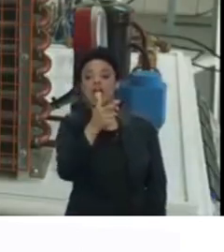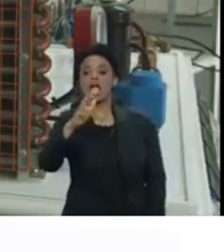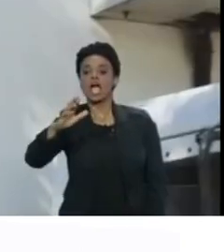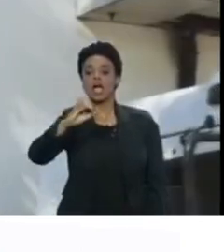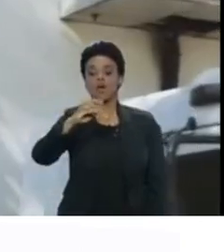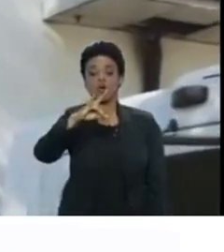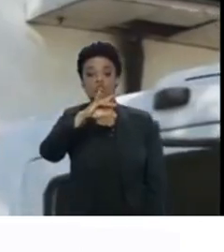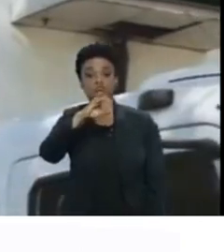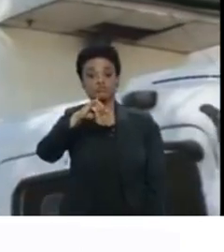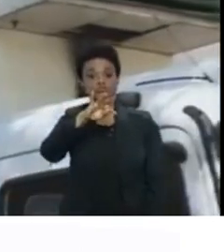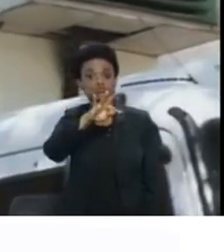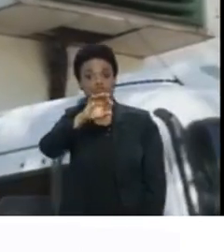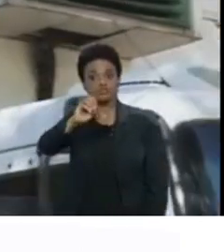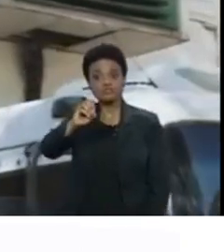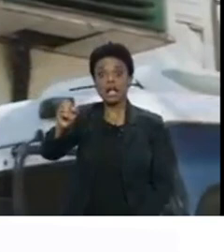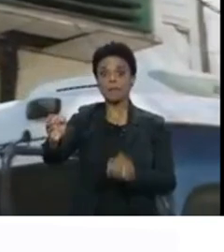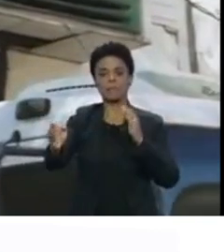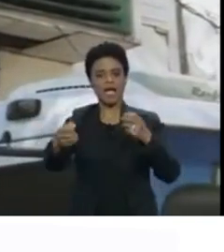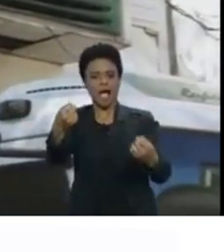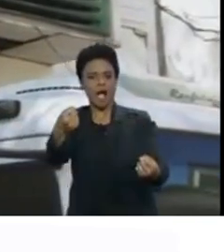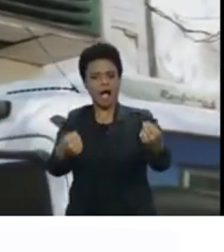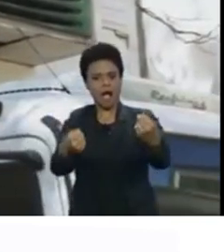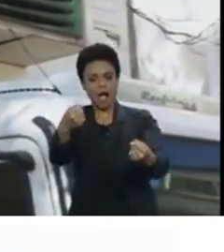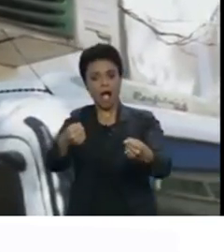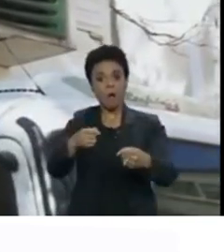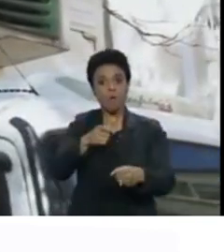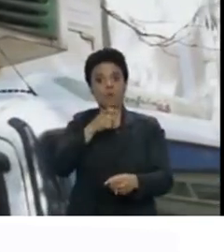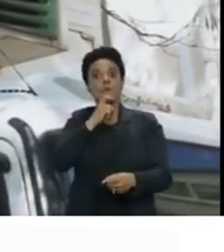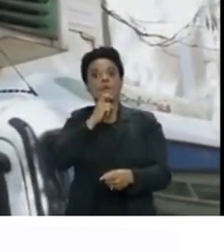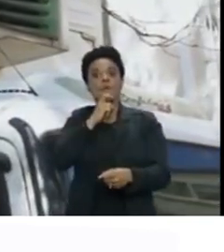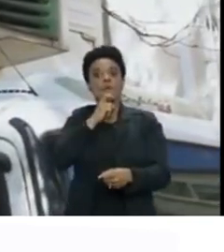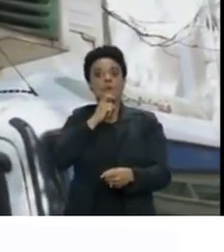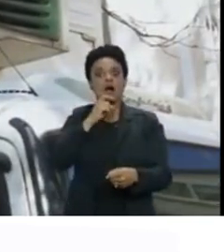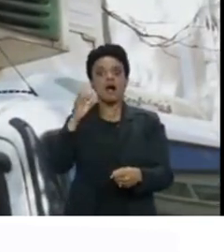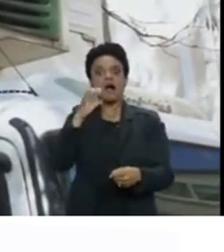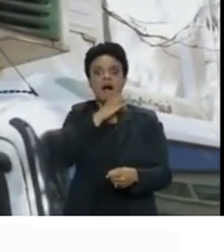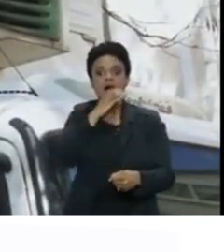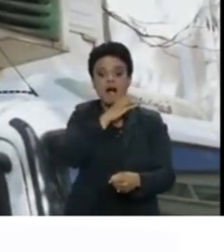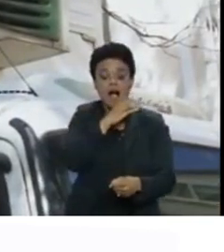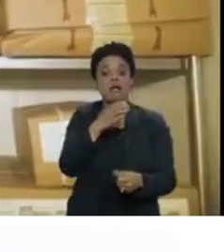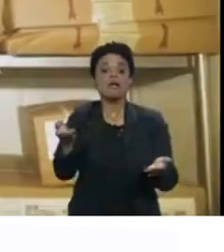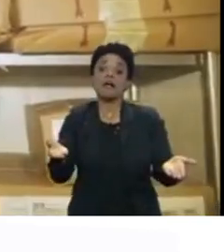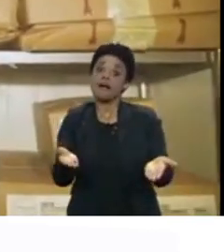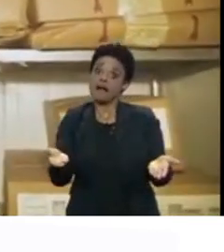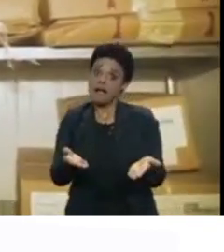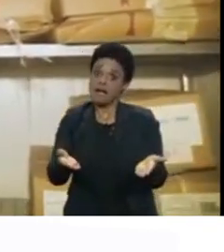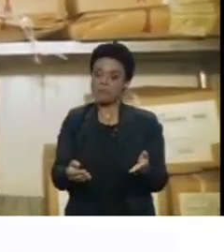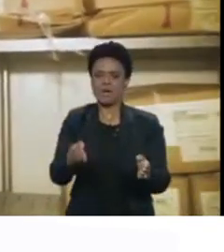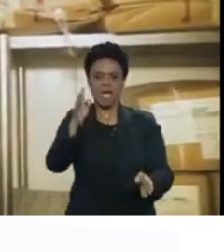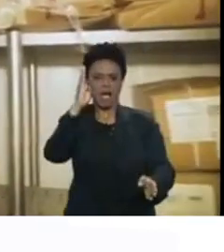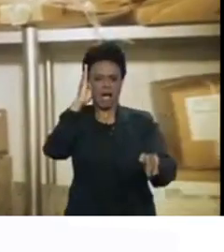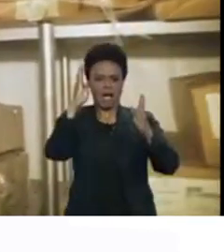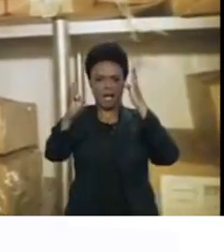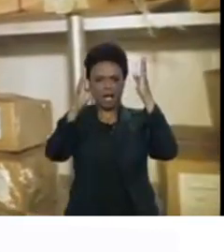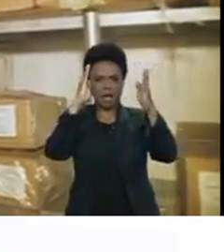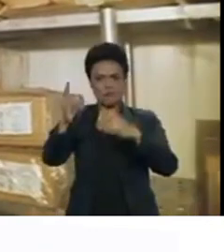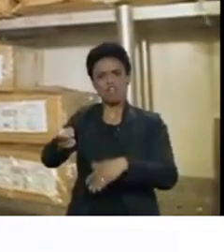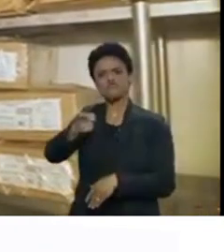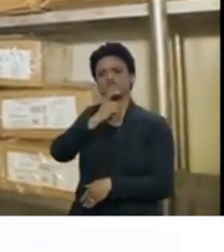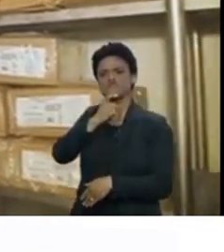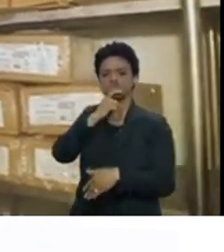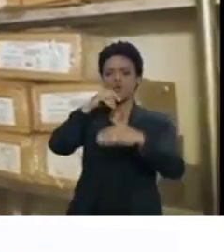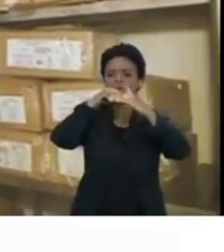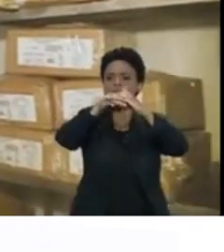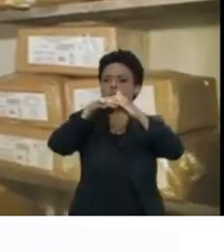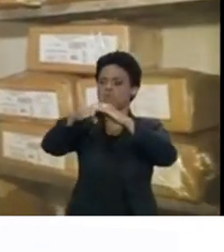próprio resfriamento do automóvel, nos caminhões frigoríficos que transportam os alimentos, nos restaurantes industriais que